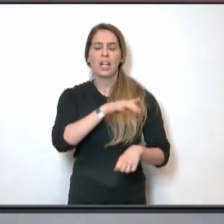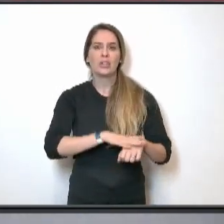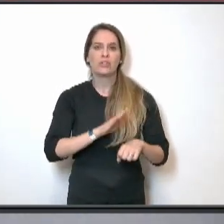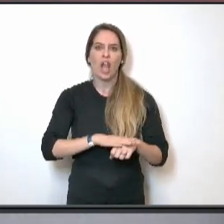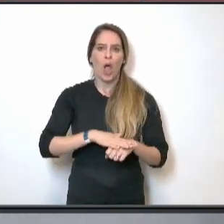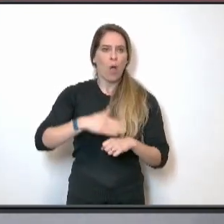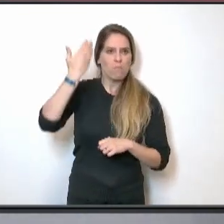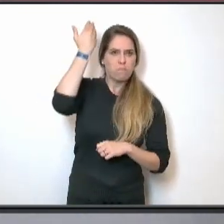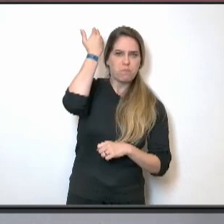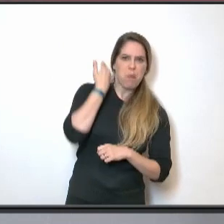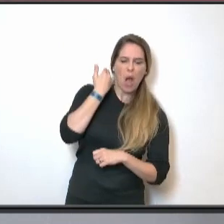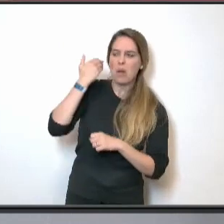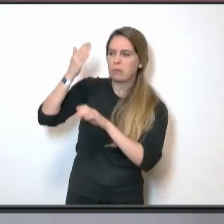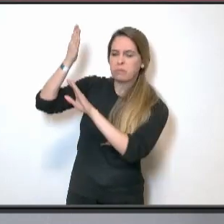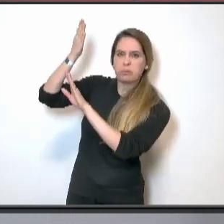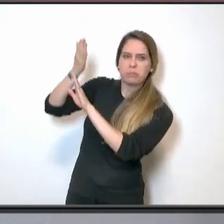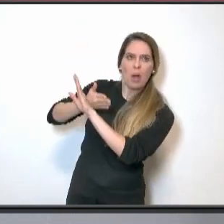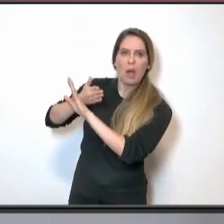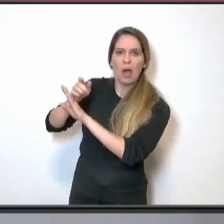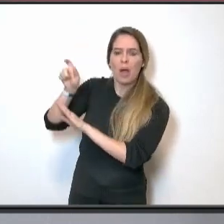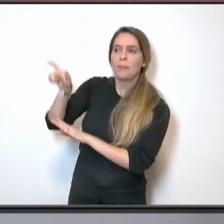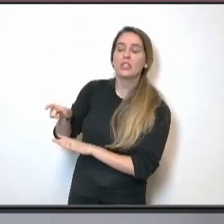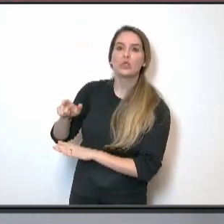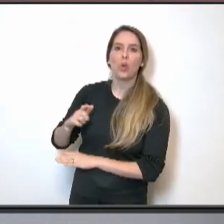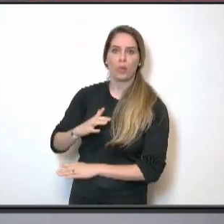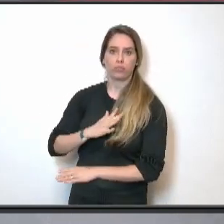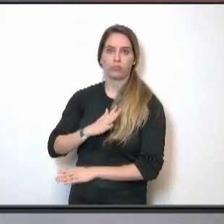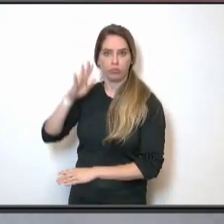ele está cheio de medo. E ele nega o Senhor